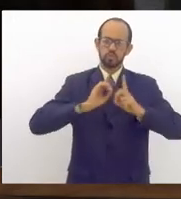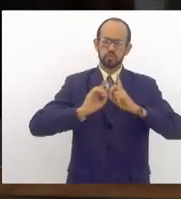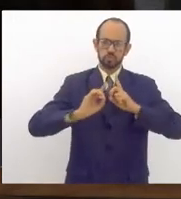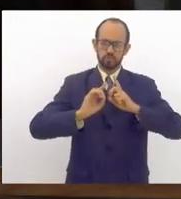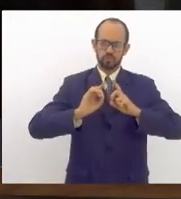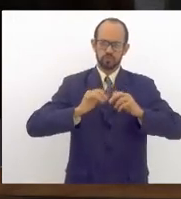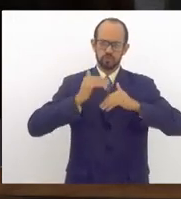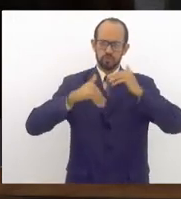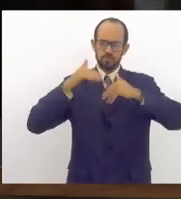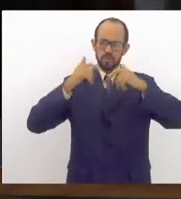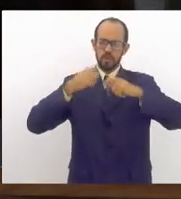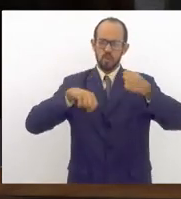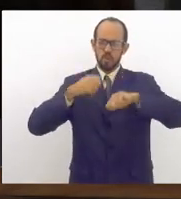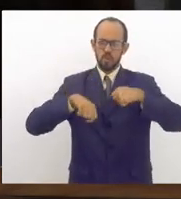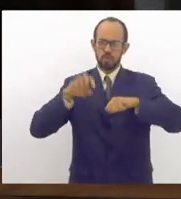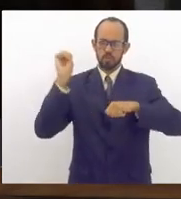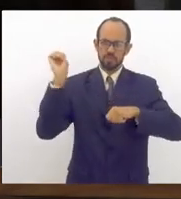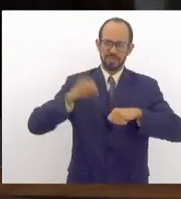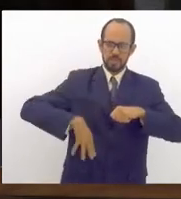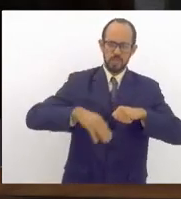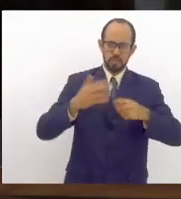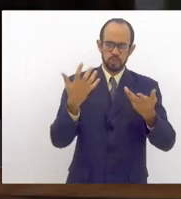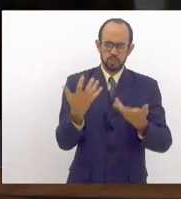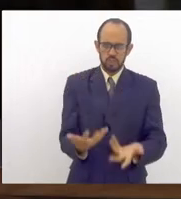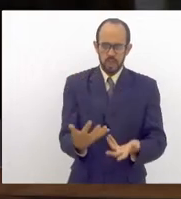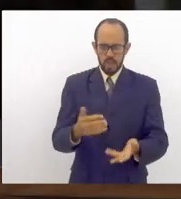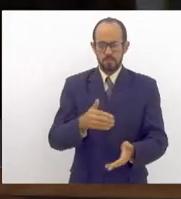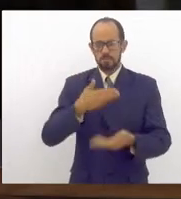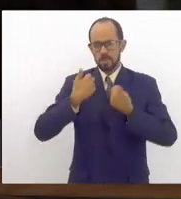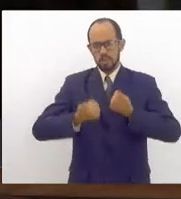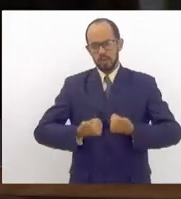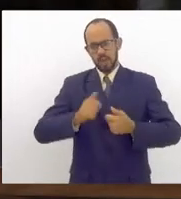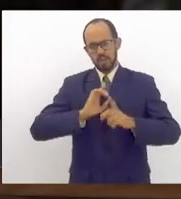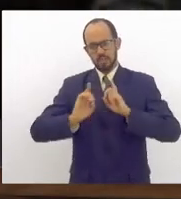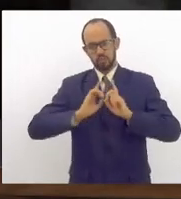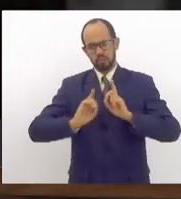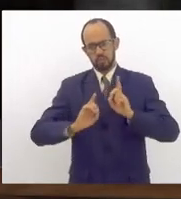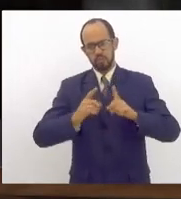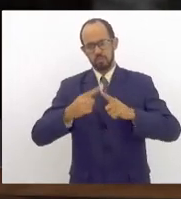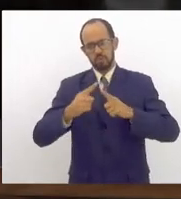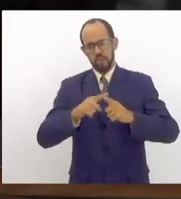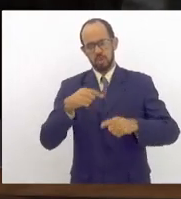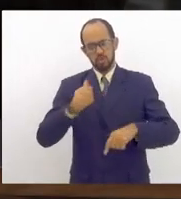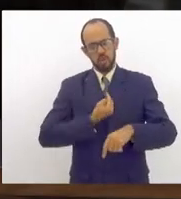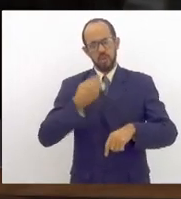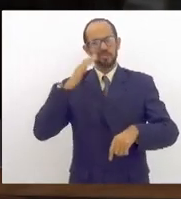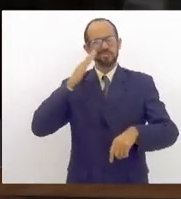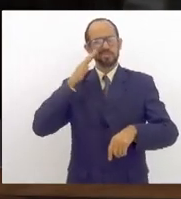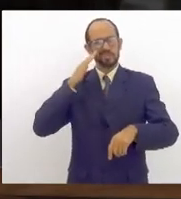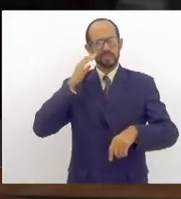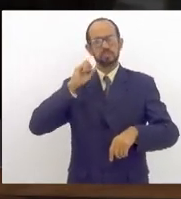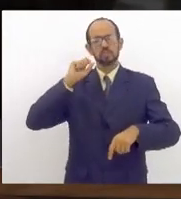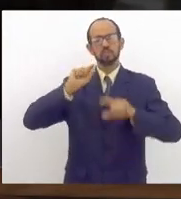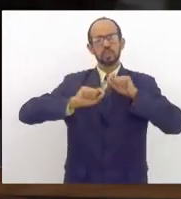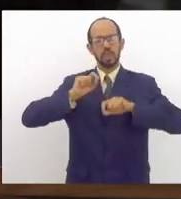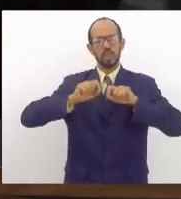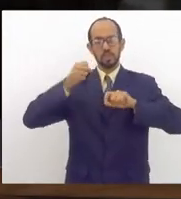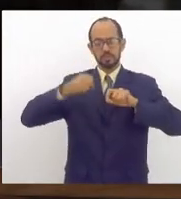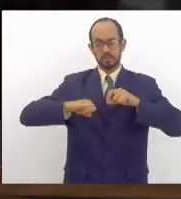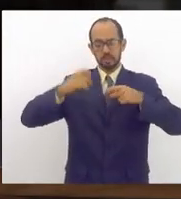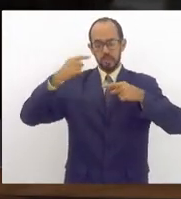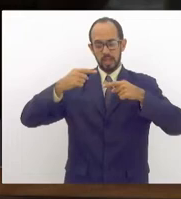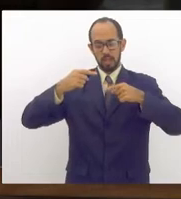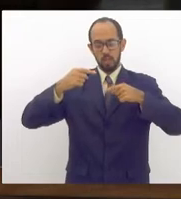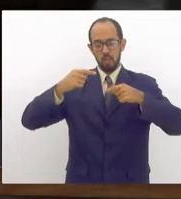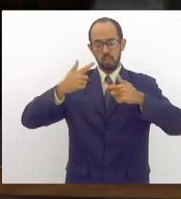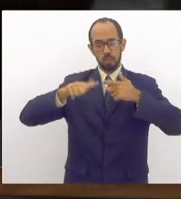econômico a gente quer aprofundar essa discussão cada vez mais porque a gente entende que se a maior violação Direitos